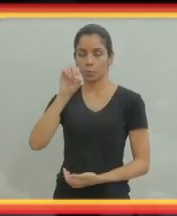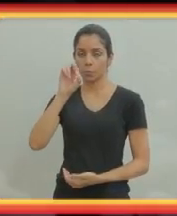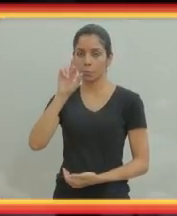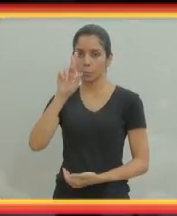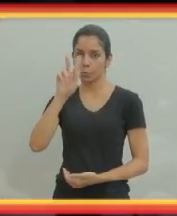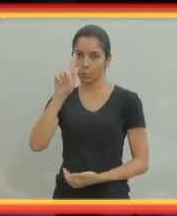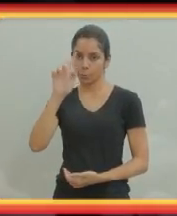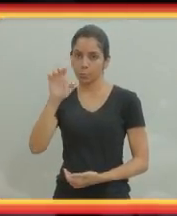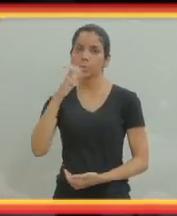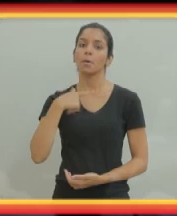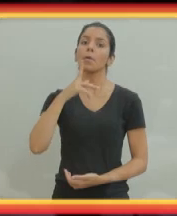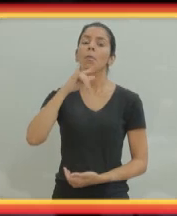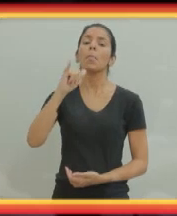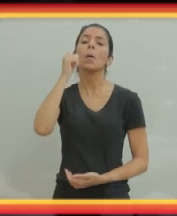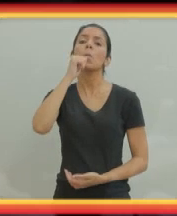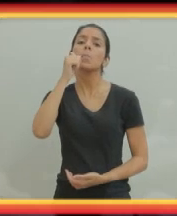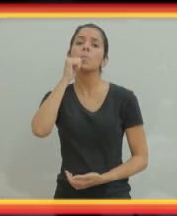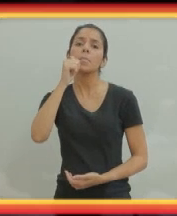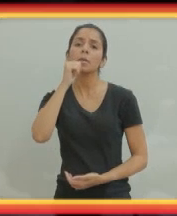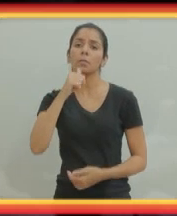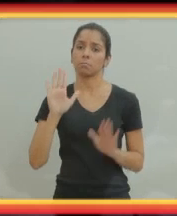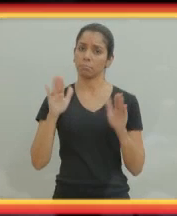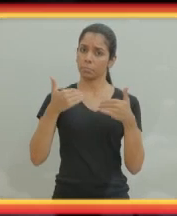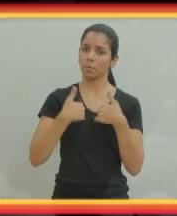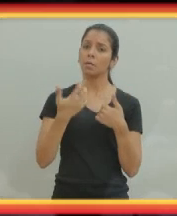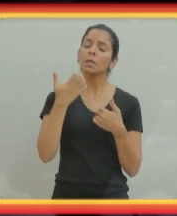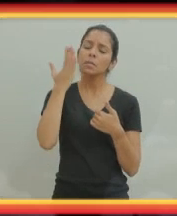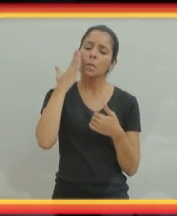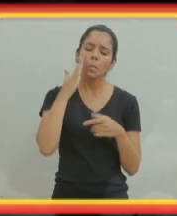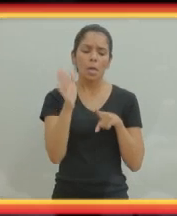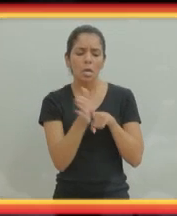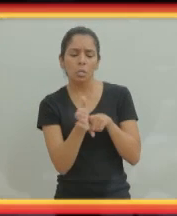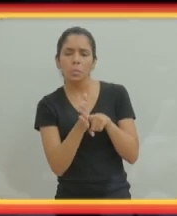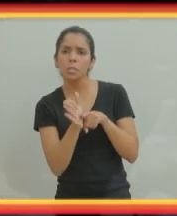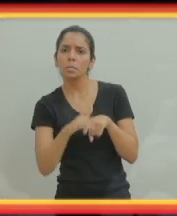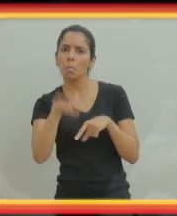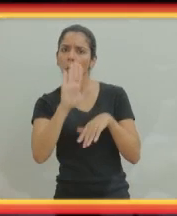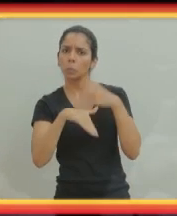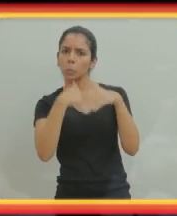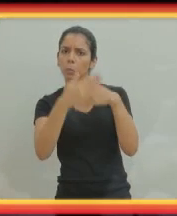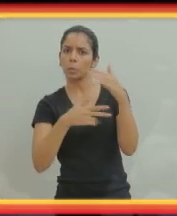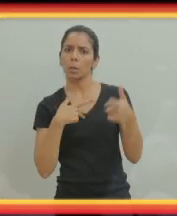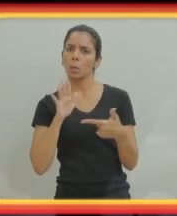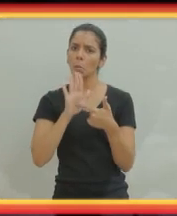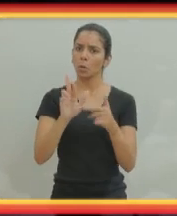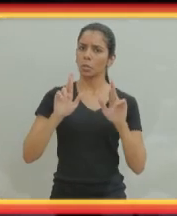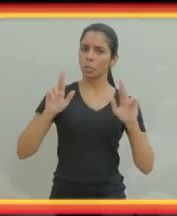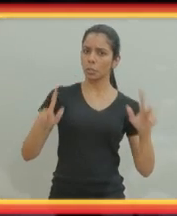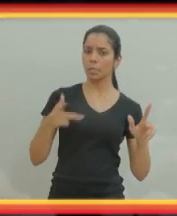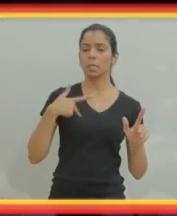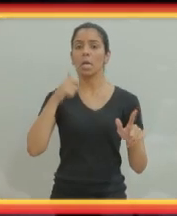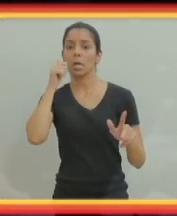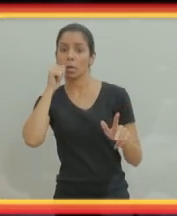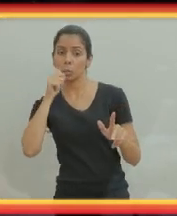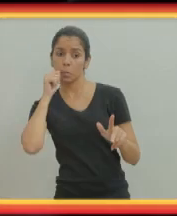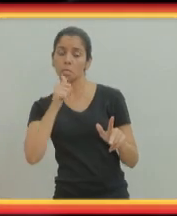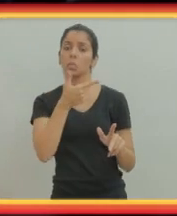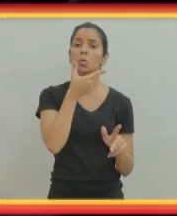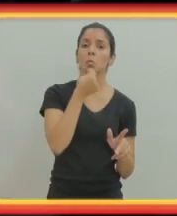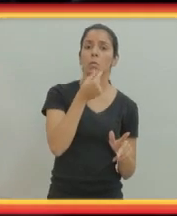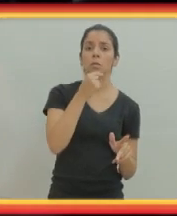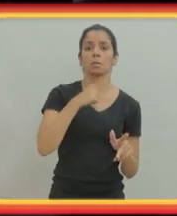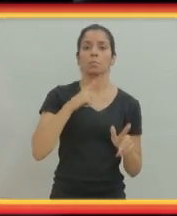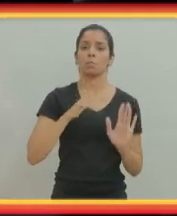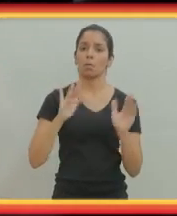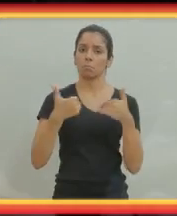de uma menina autista. Eu queria saber se as pesquisas mais avançadas indicam alguma diferença entre as meninas e os meninos que